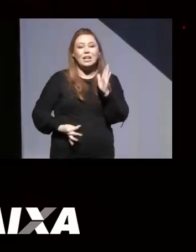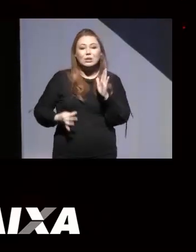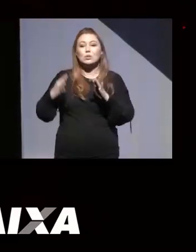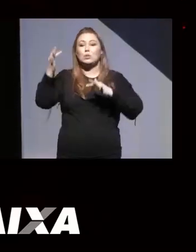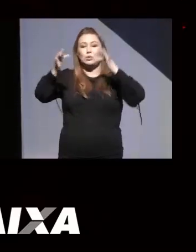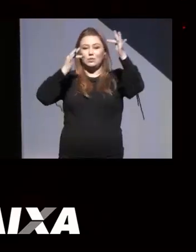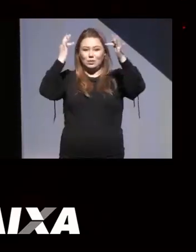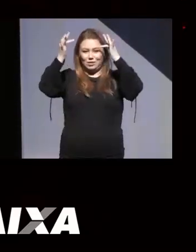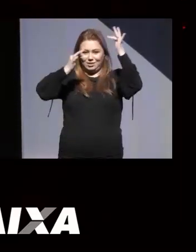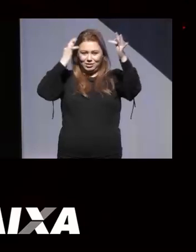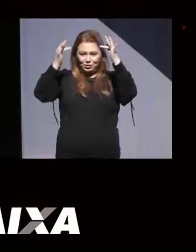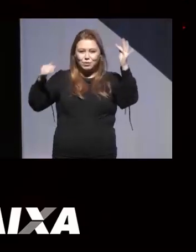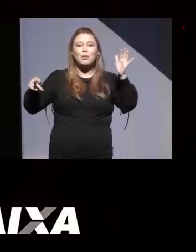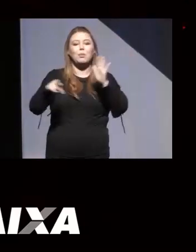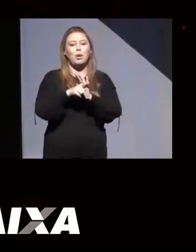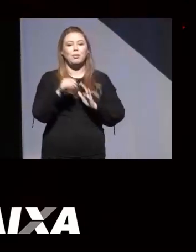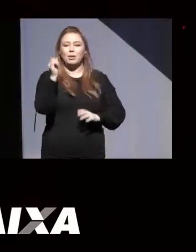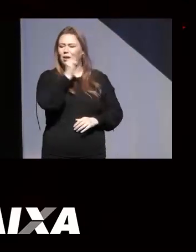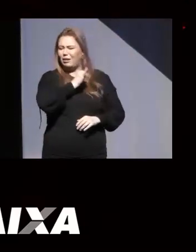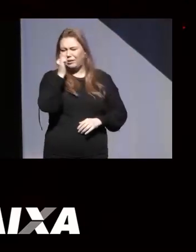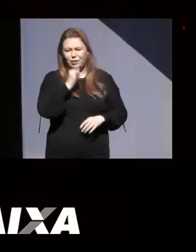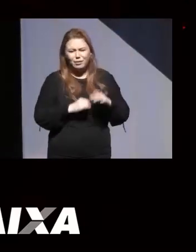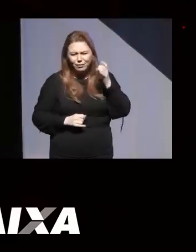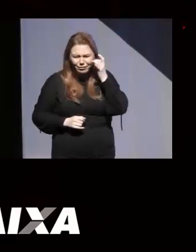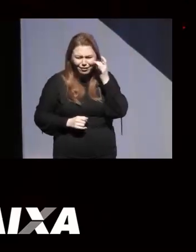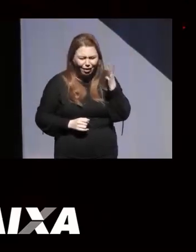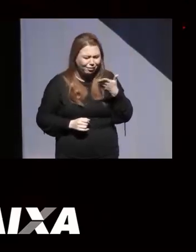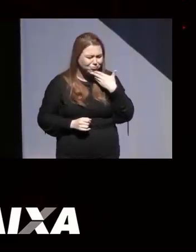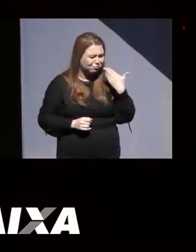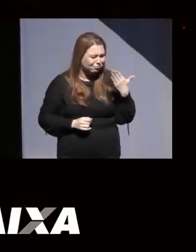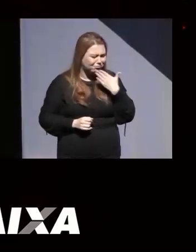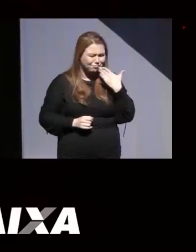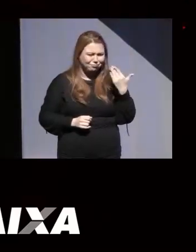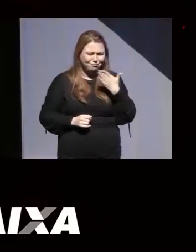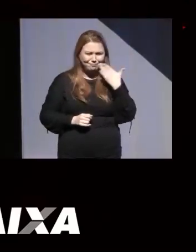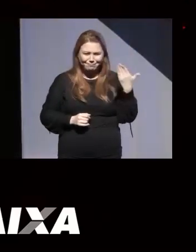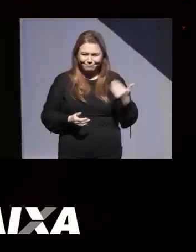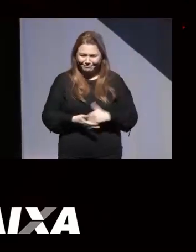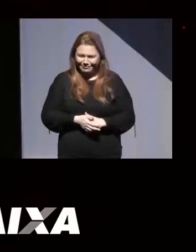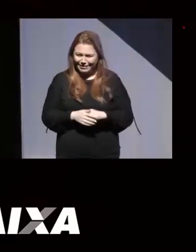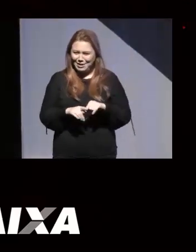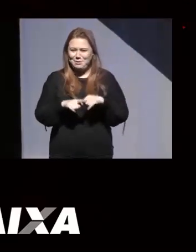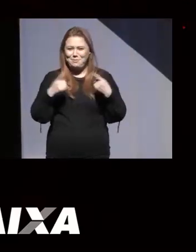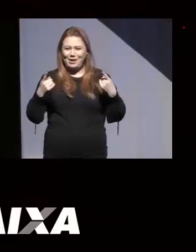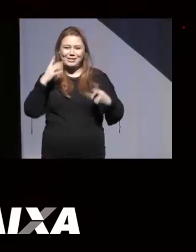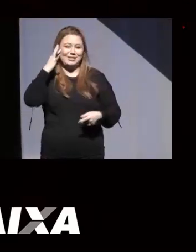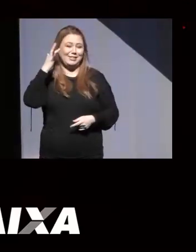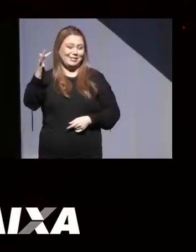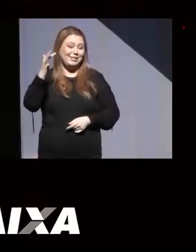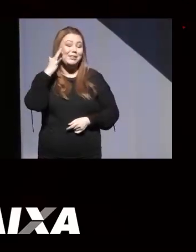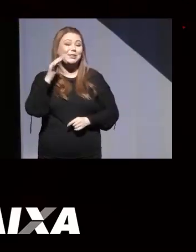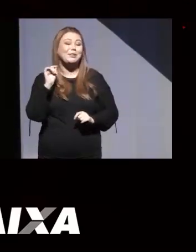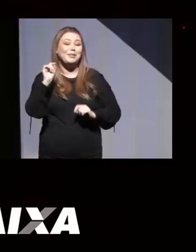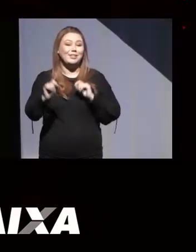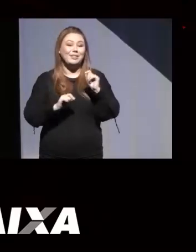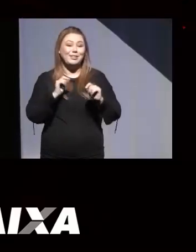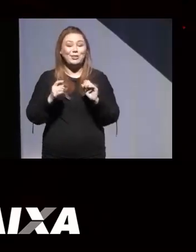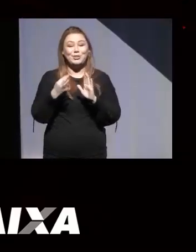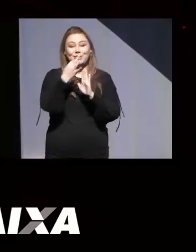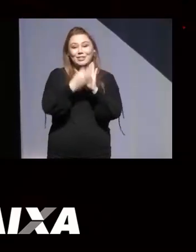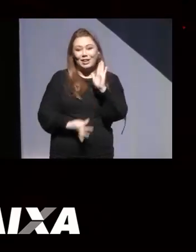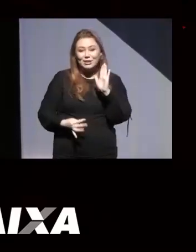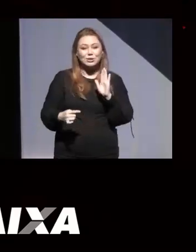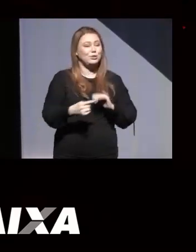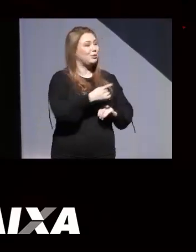filosofia em italiano, super fácil. Baba. E mais o texto do Moschetti em italiano